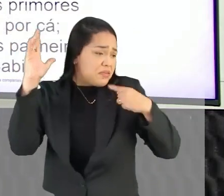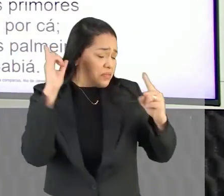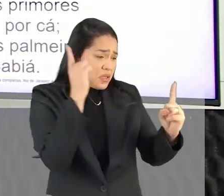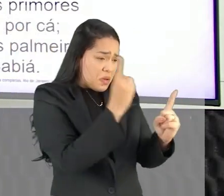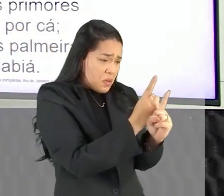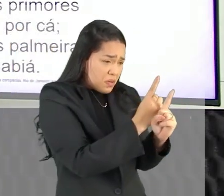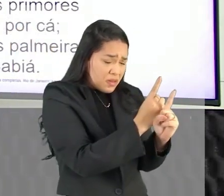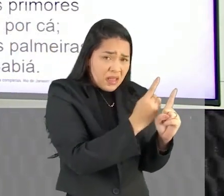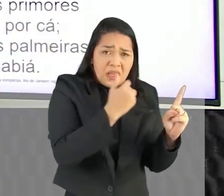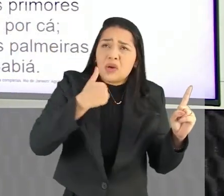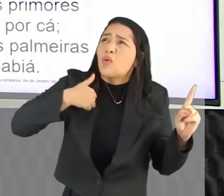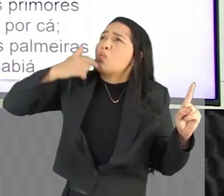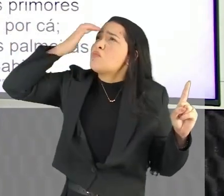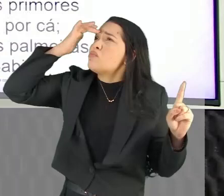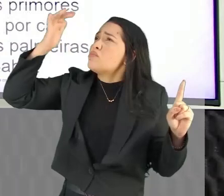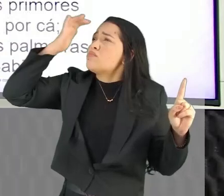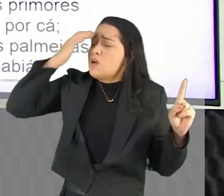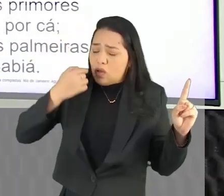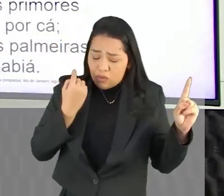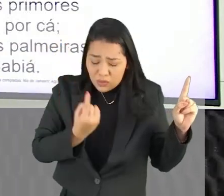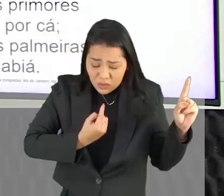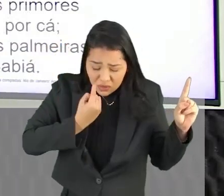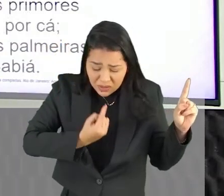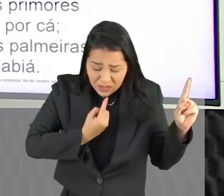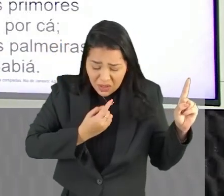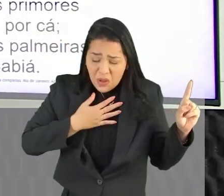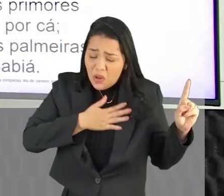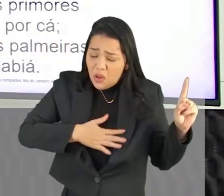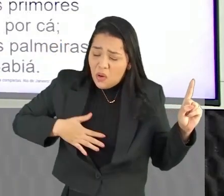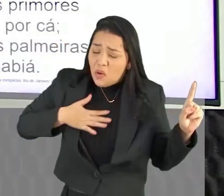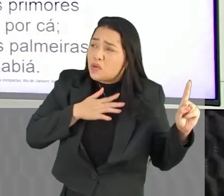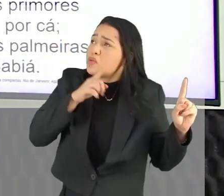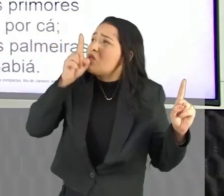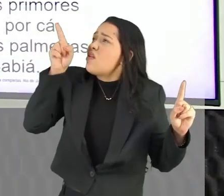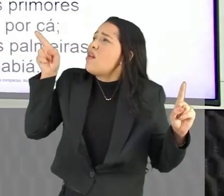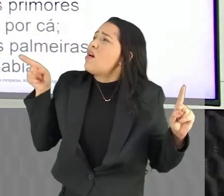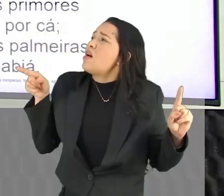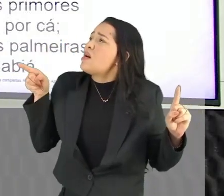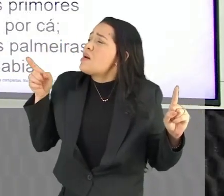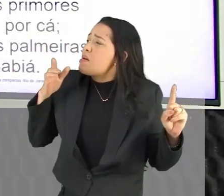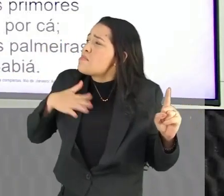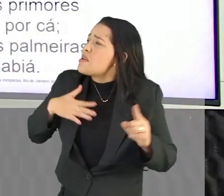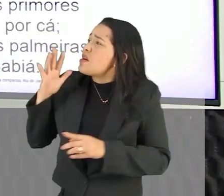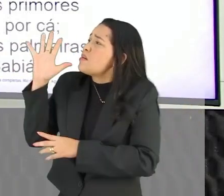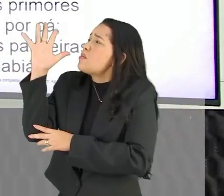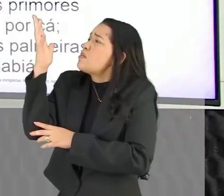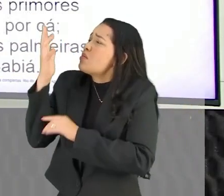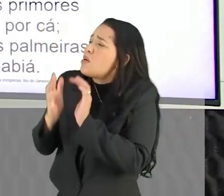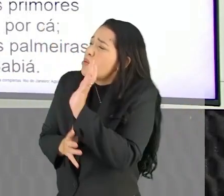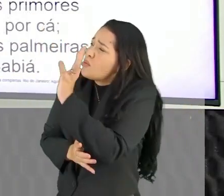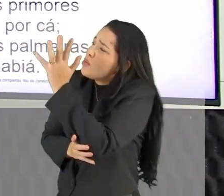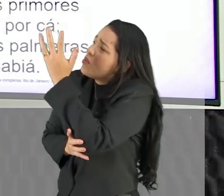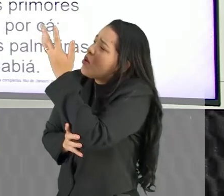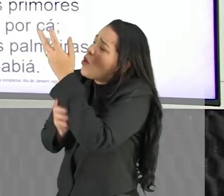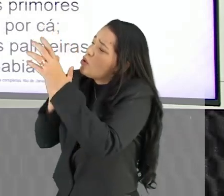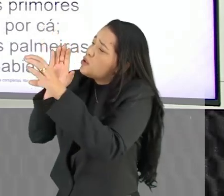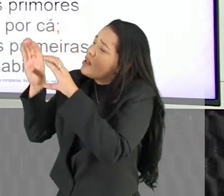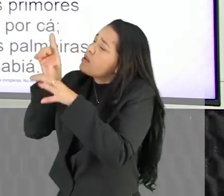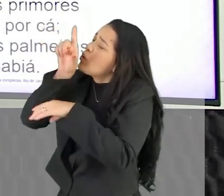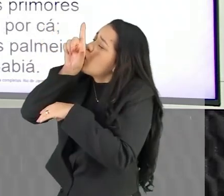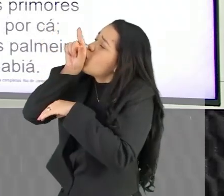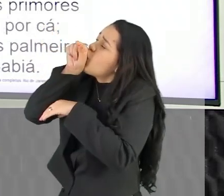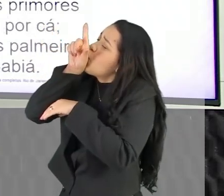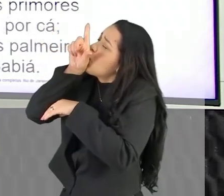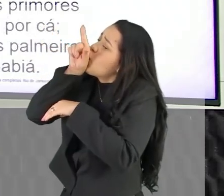Em cismar, sozinho à noite, mais prazer eu encontro lá. Minha terra tem palmeiras, onde canto o